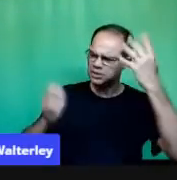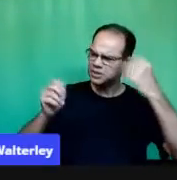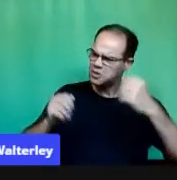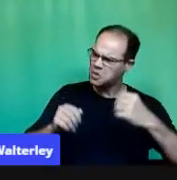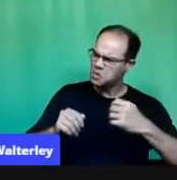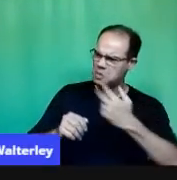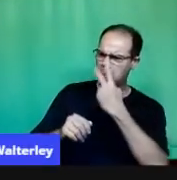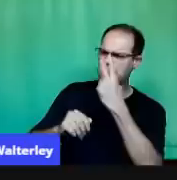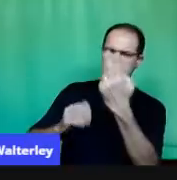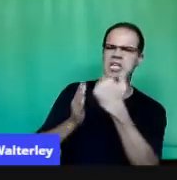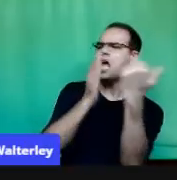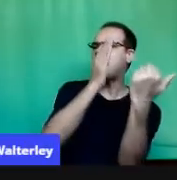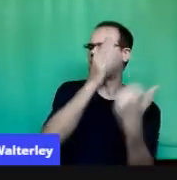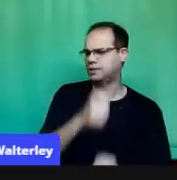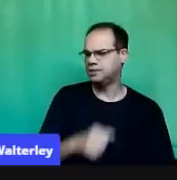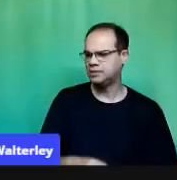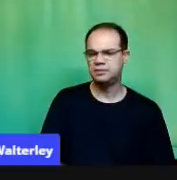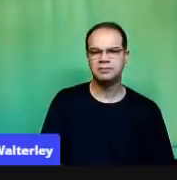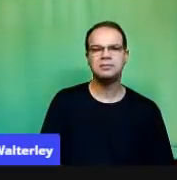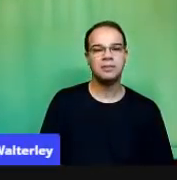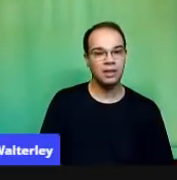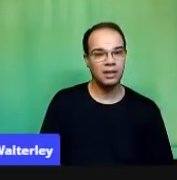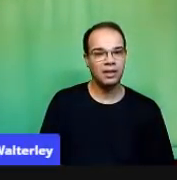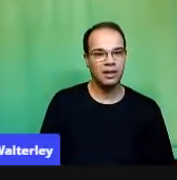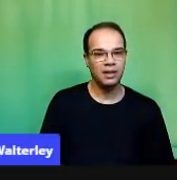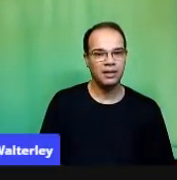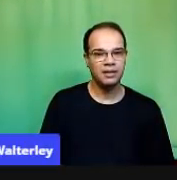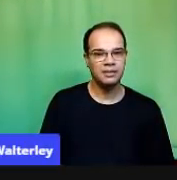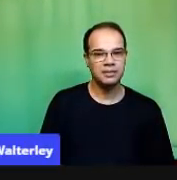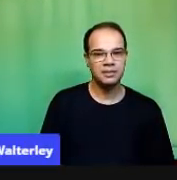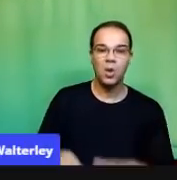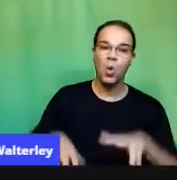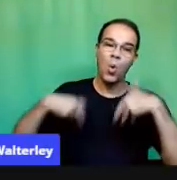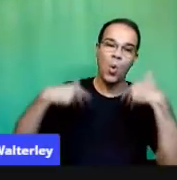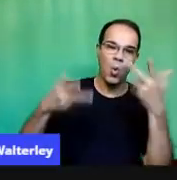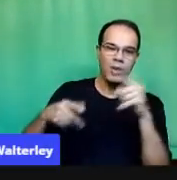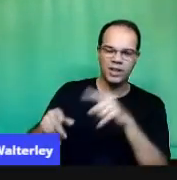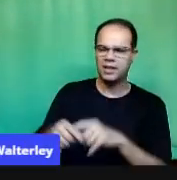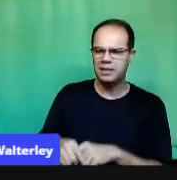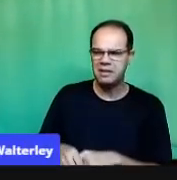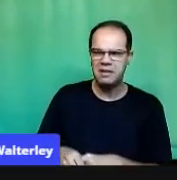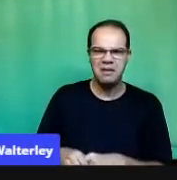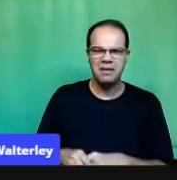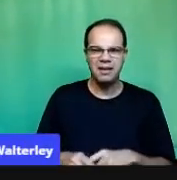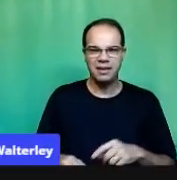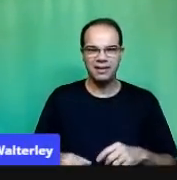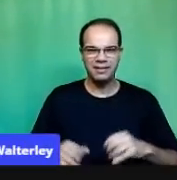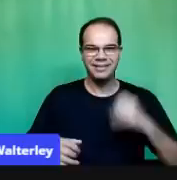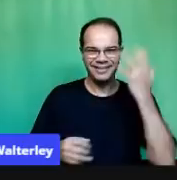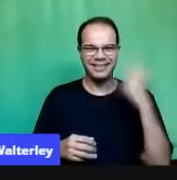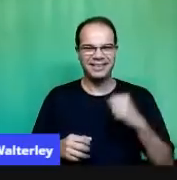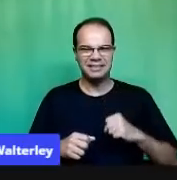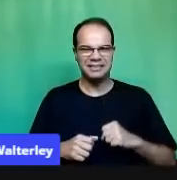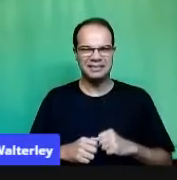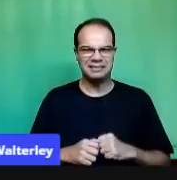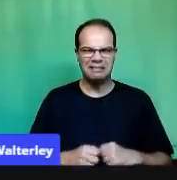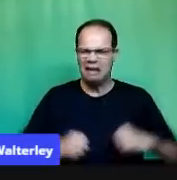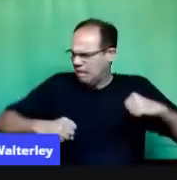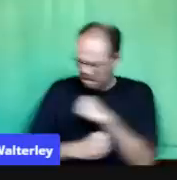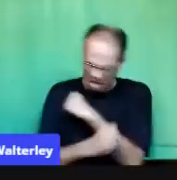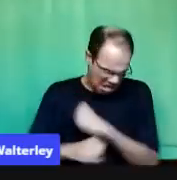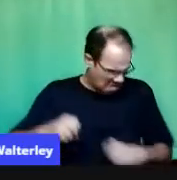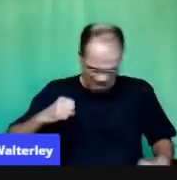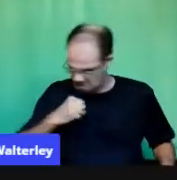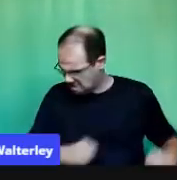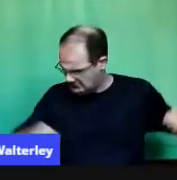fazendo birra, a gente fala que ela está fazendo uma cena, manda a criança deixar de drama. Se deu mal em